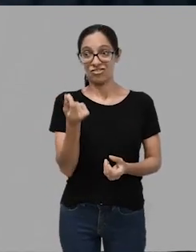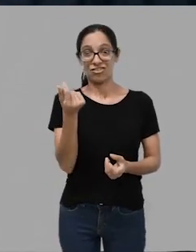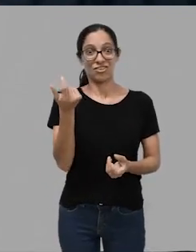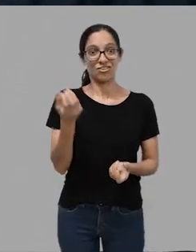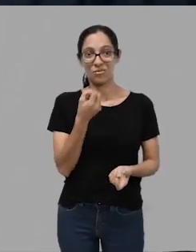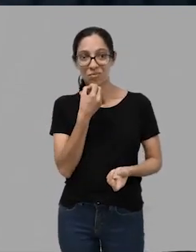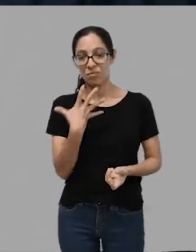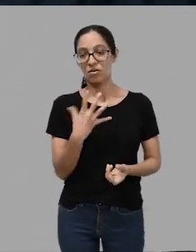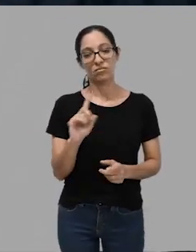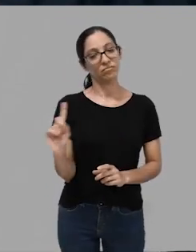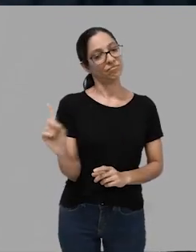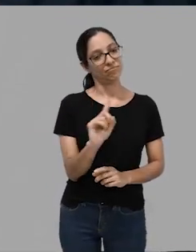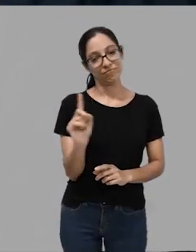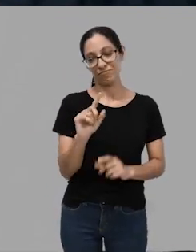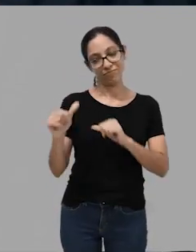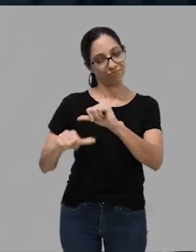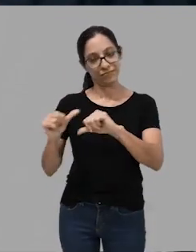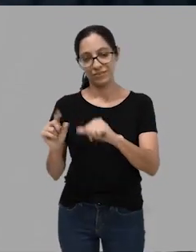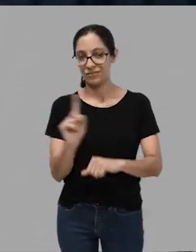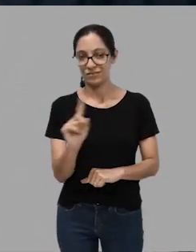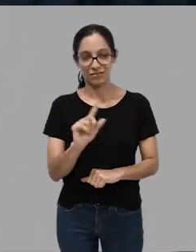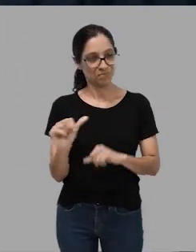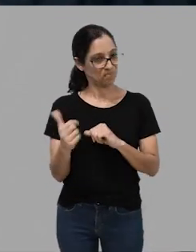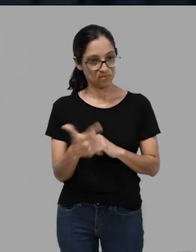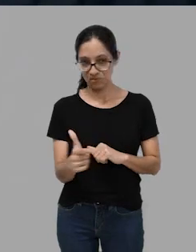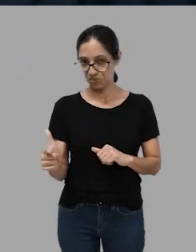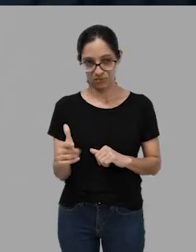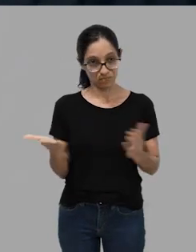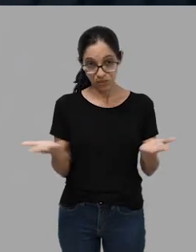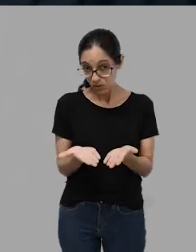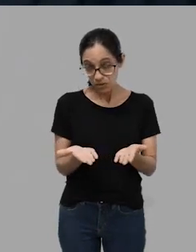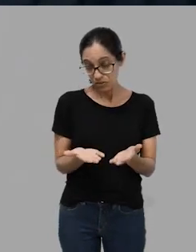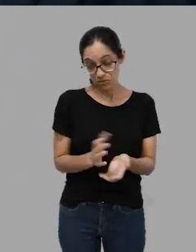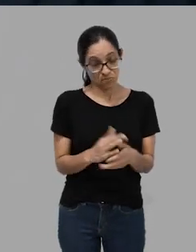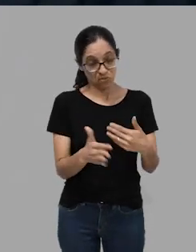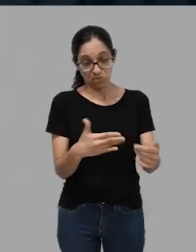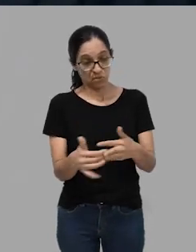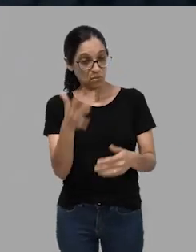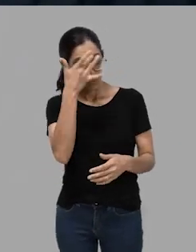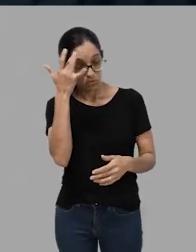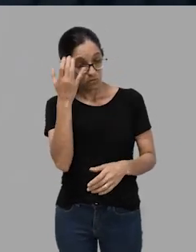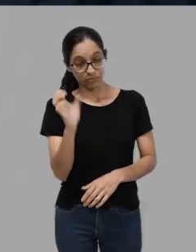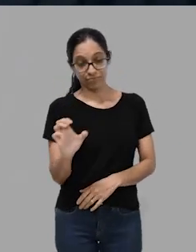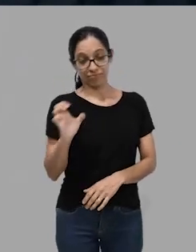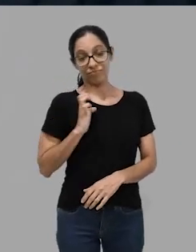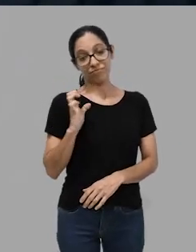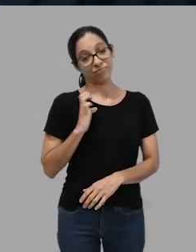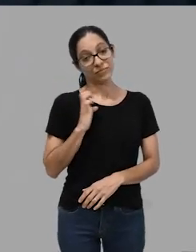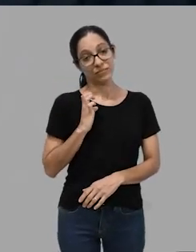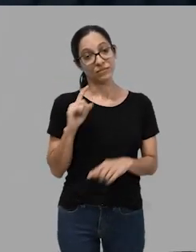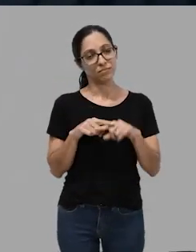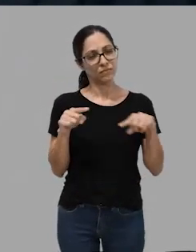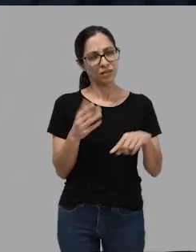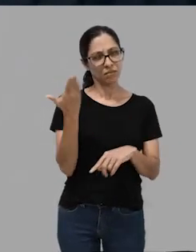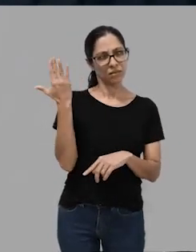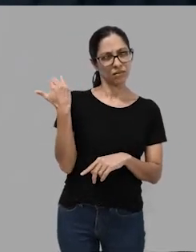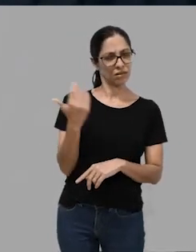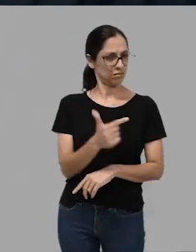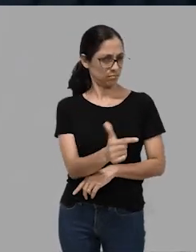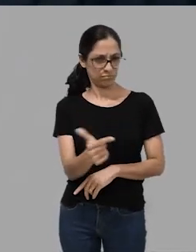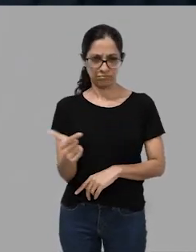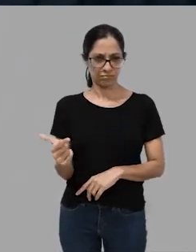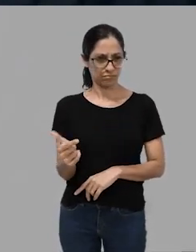permanecer na classe em que estavam não existia essa mudança como hoje hoje Qualquer um pode ficar rico não é assim porém naquela época não